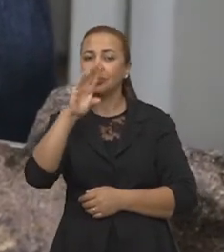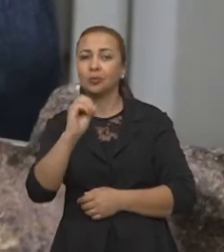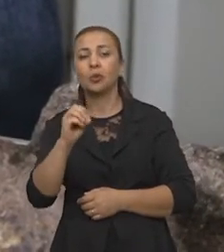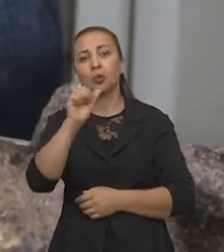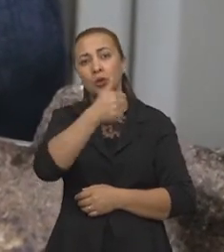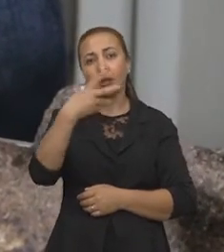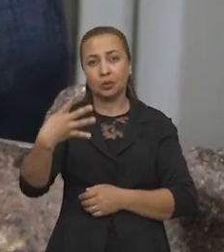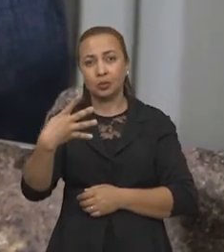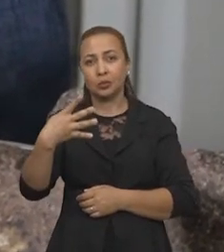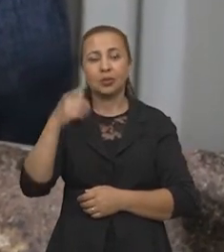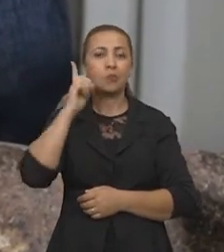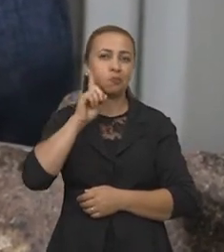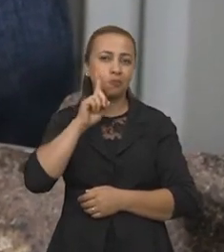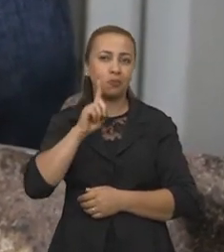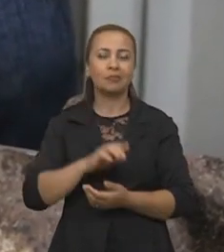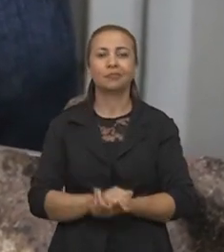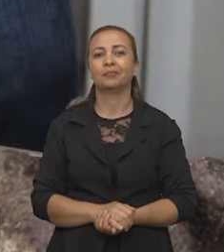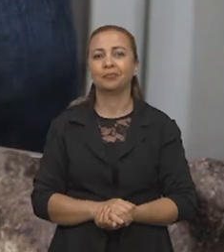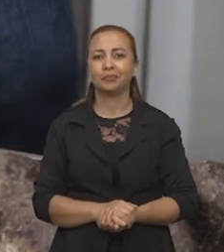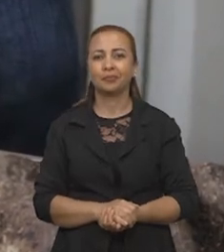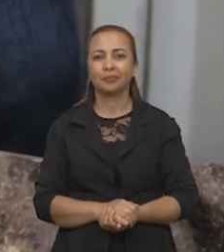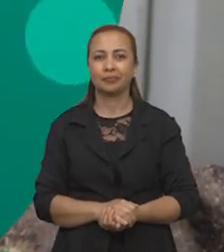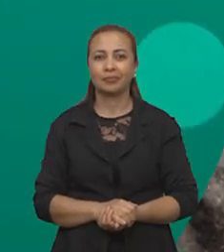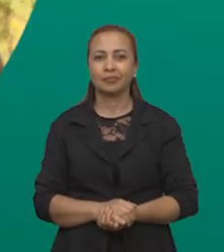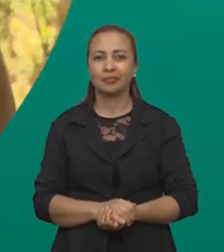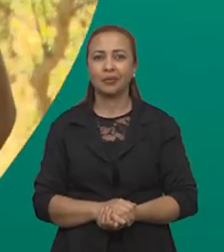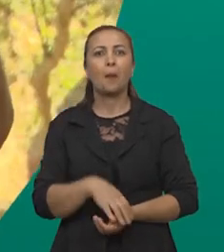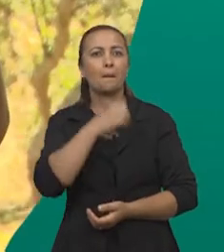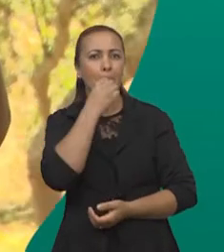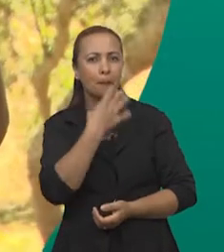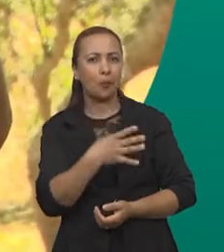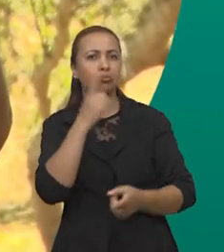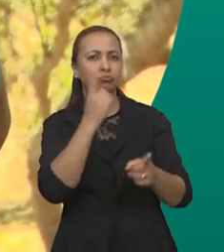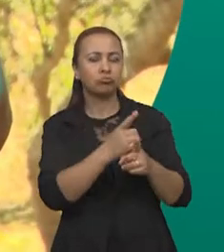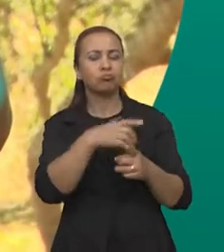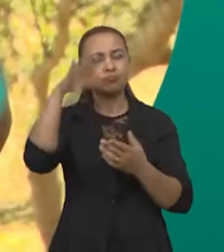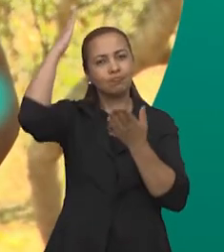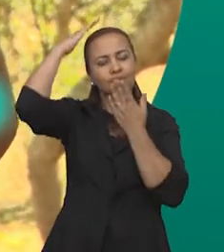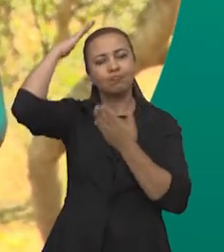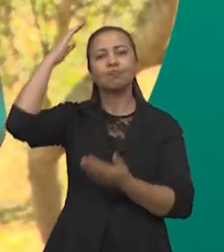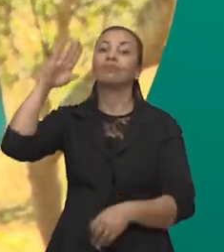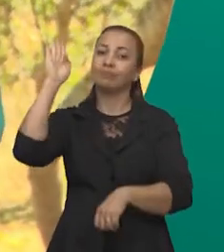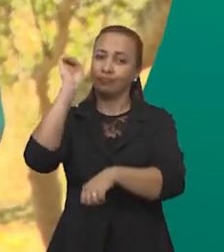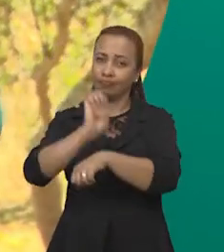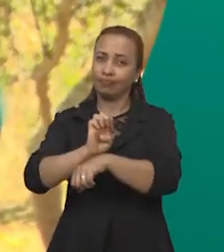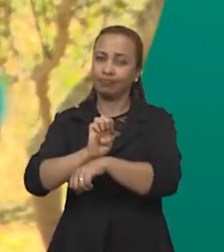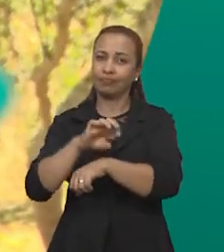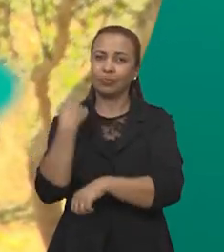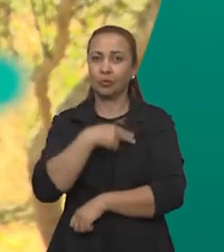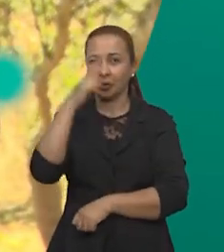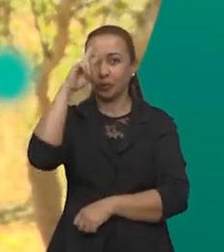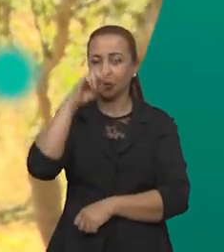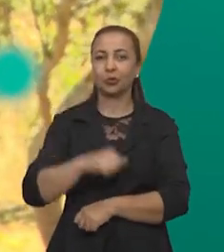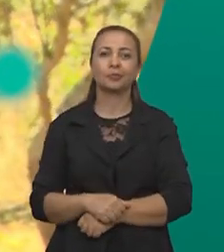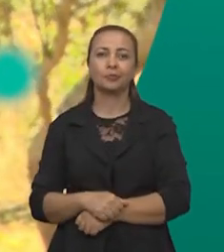carbono 14, nos Estados Unidos. Uma descoberta interessante do estado da Paraíba sobre a nossa